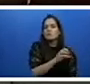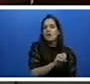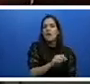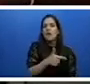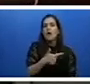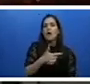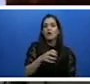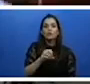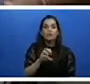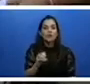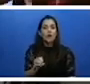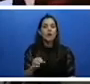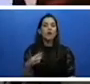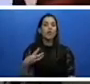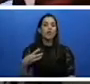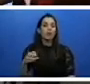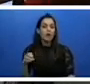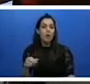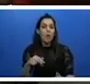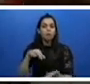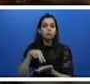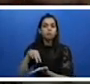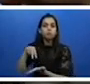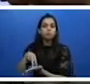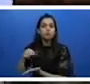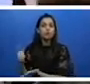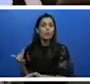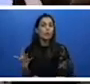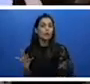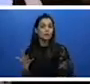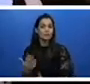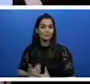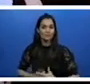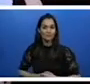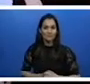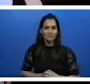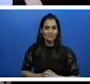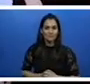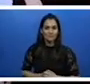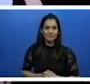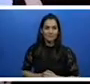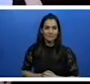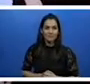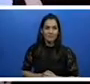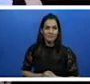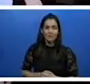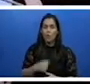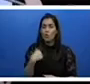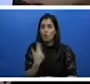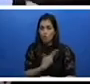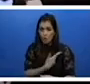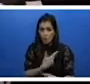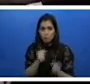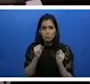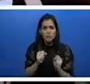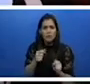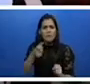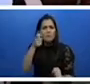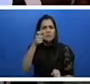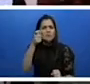eu estou andando, eu estou pulando de quanto em quanto? O que podemos observar em relação